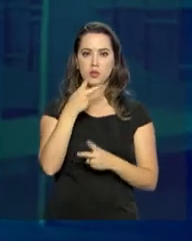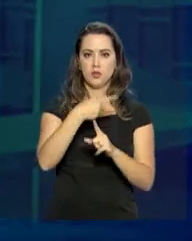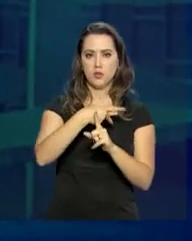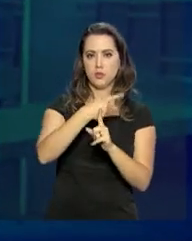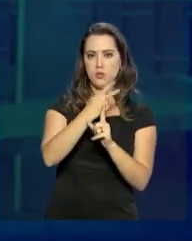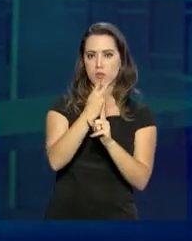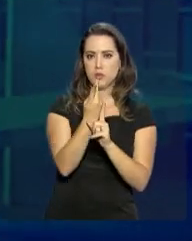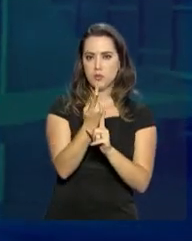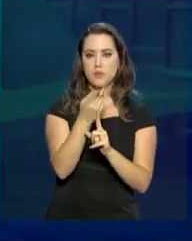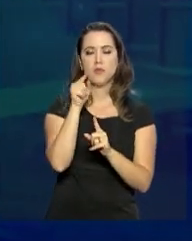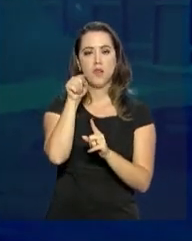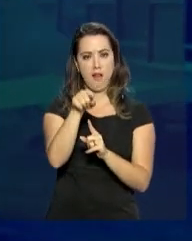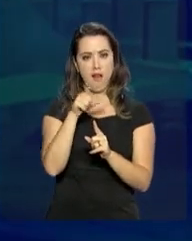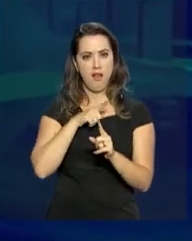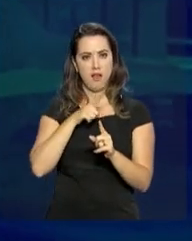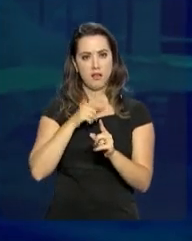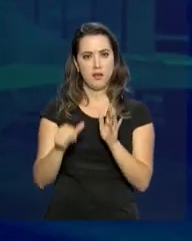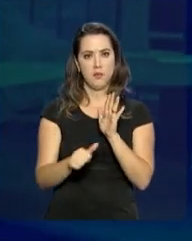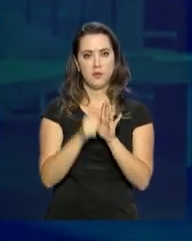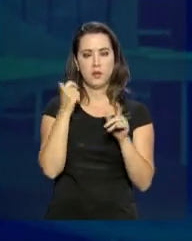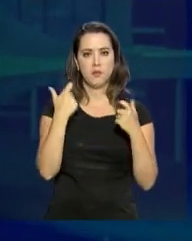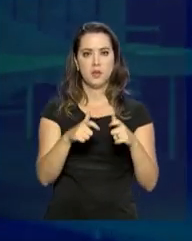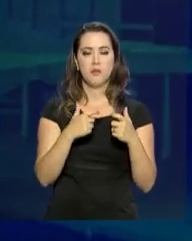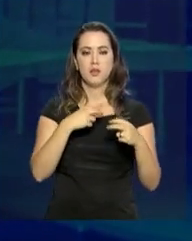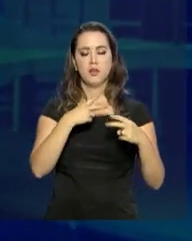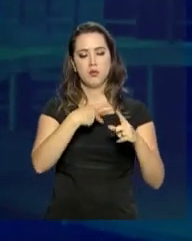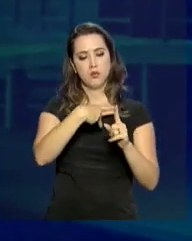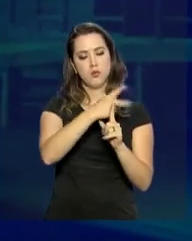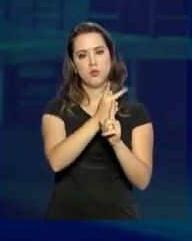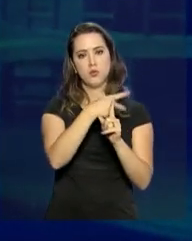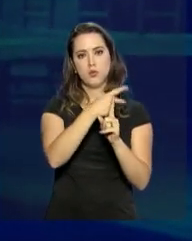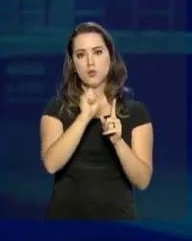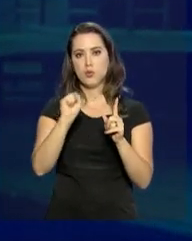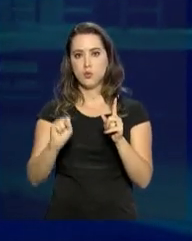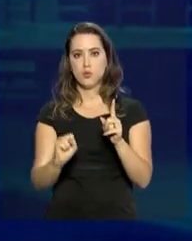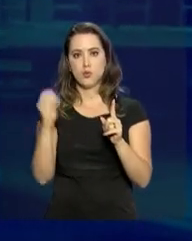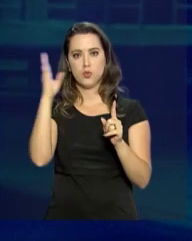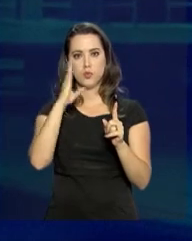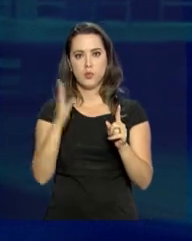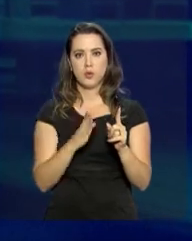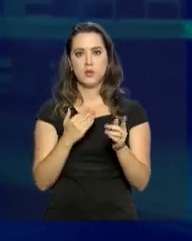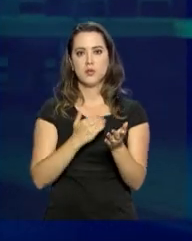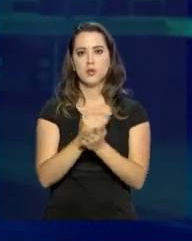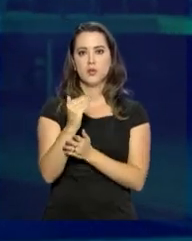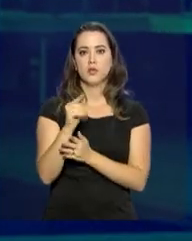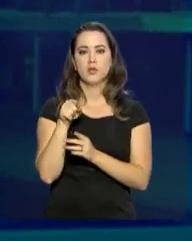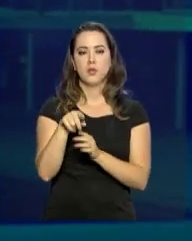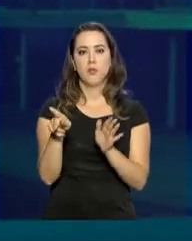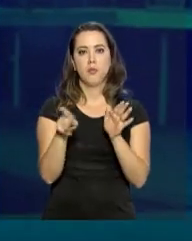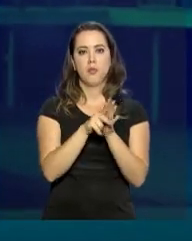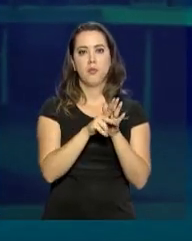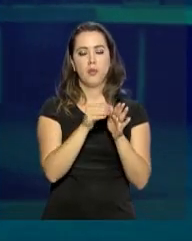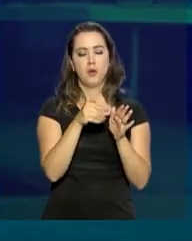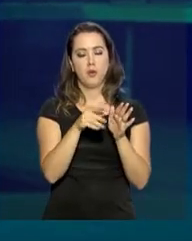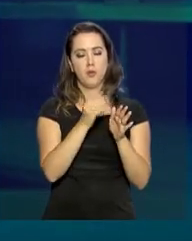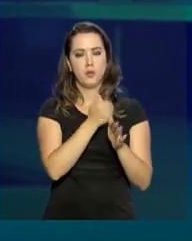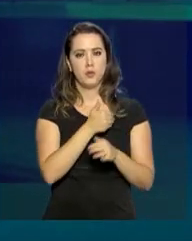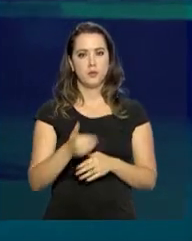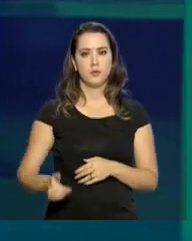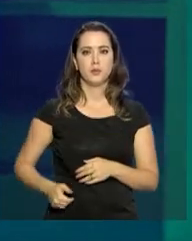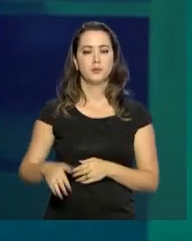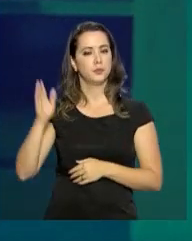energia limpa lá funciona a primeira usina eólica do sul do brasil mantida pela companhia de energia do estado do